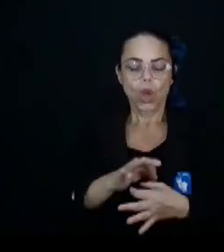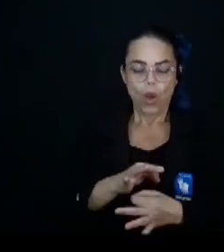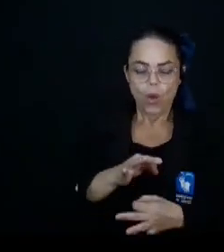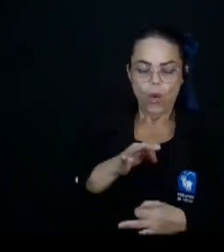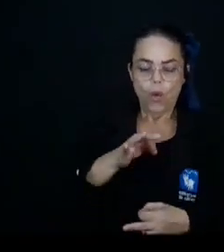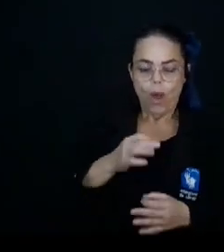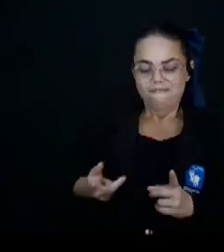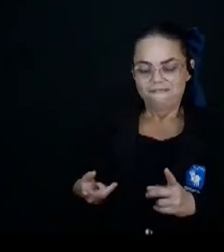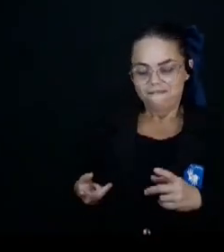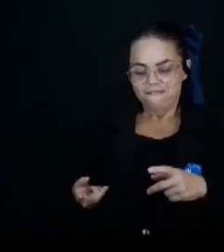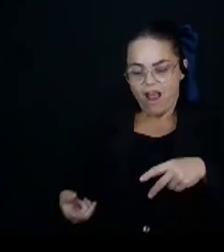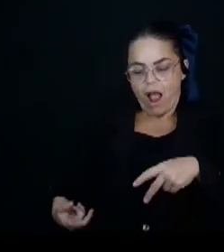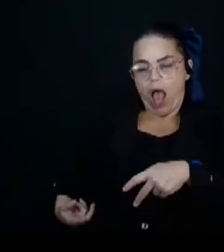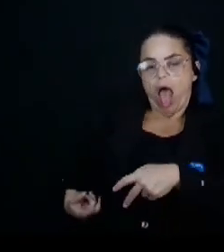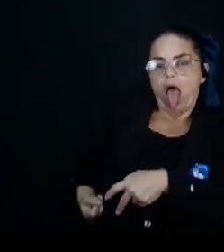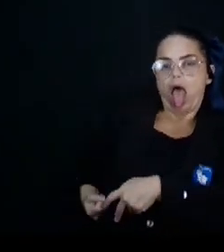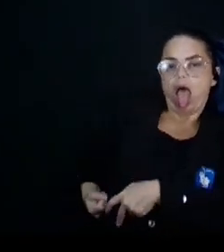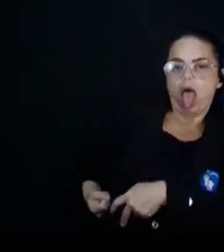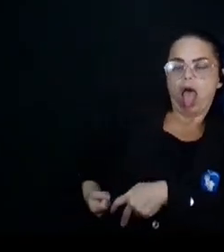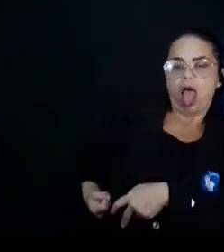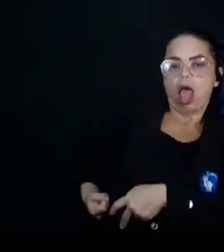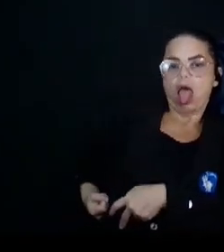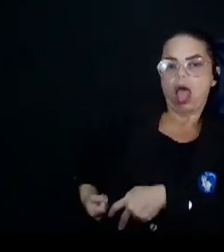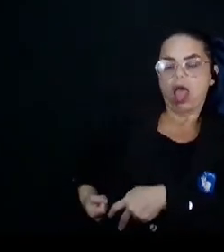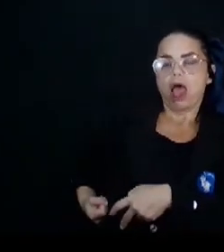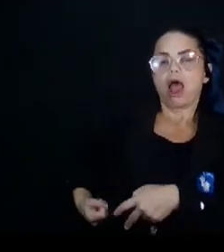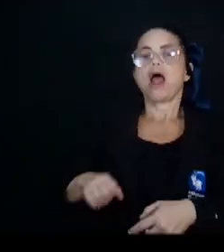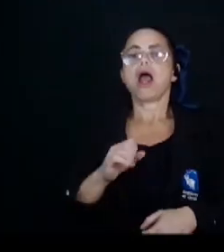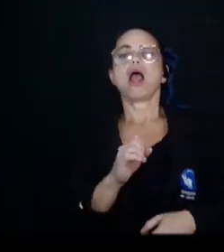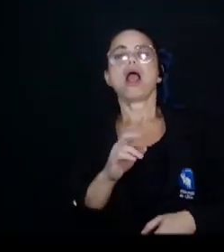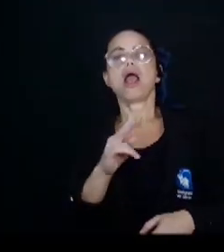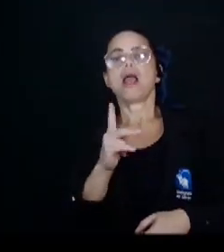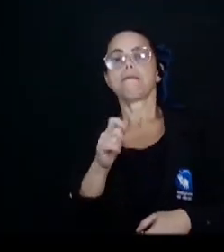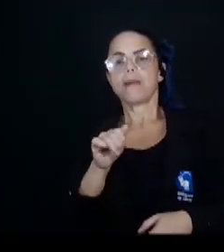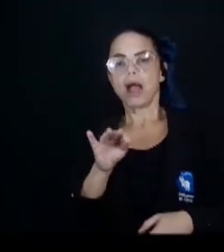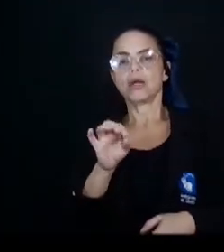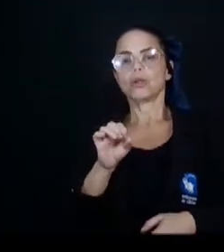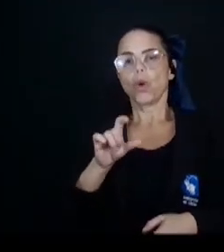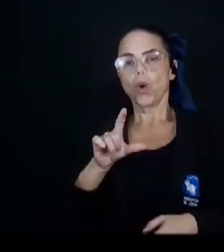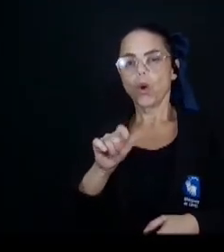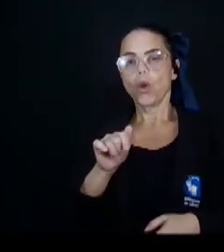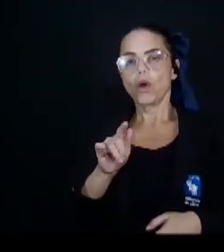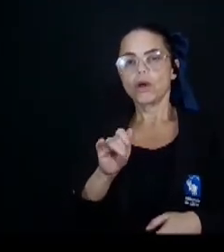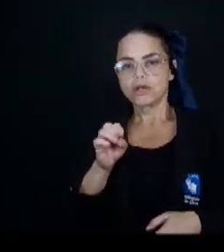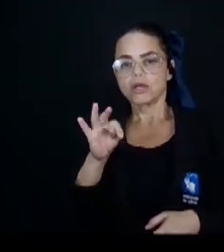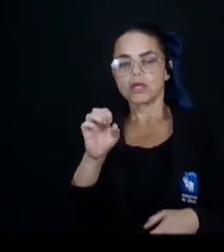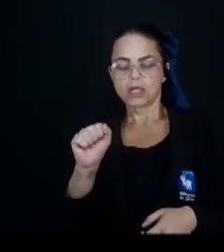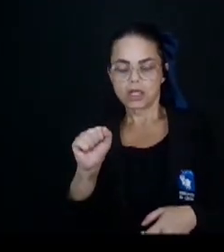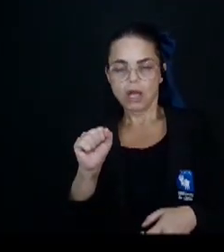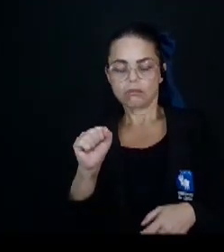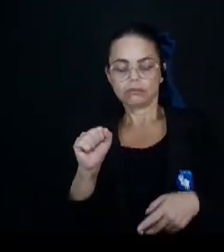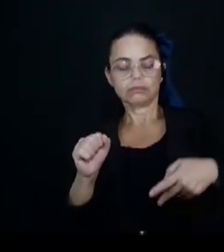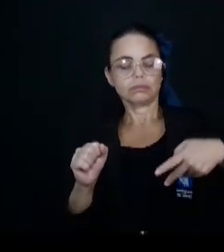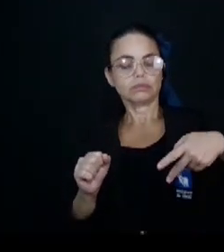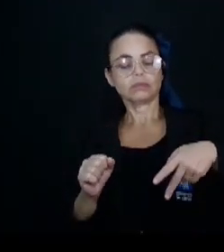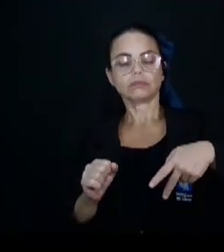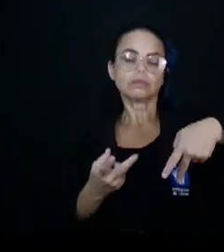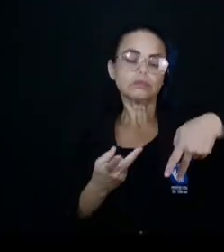feito por um médico hematologista. Então, se a gente está falando de serviço público, a primeira